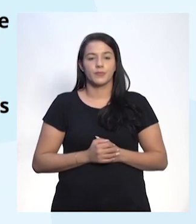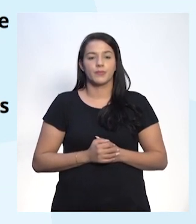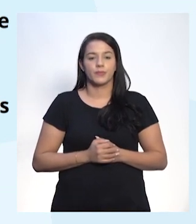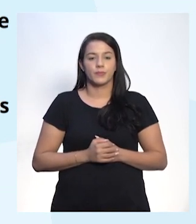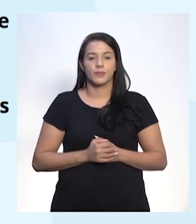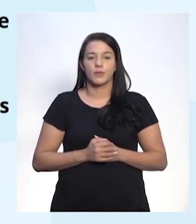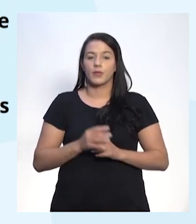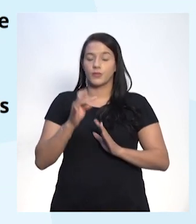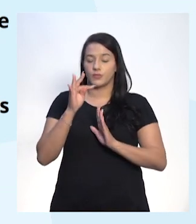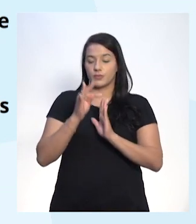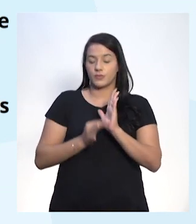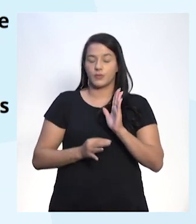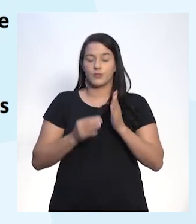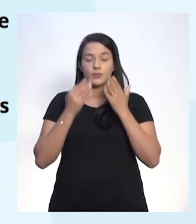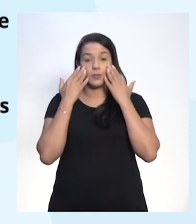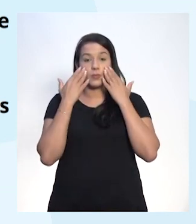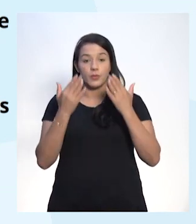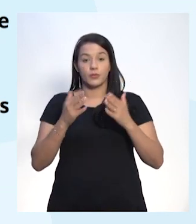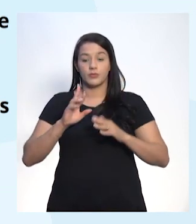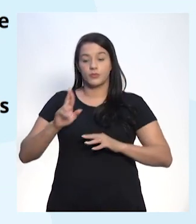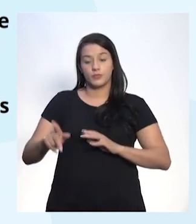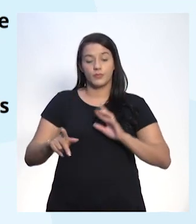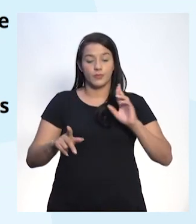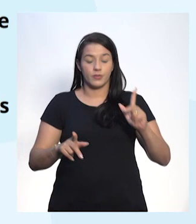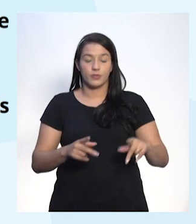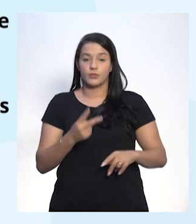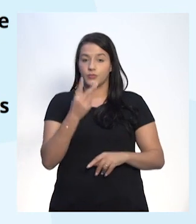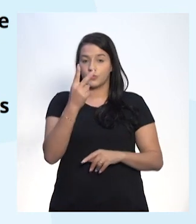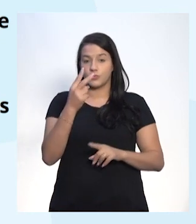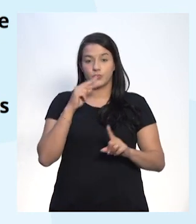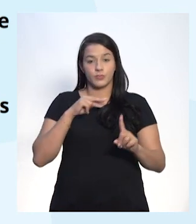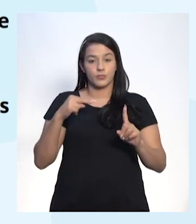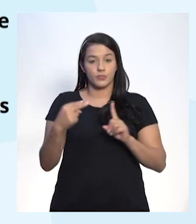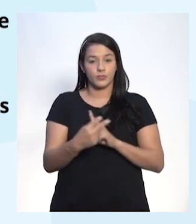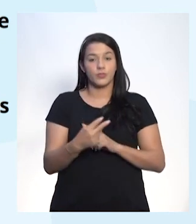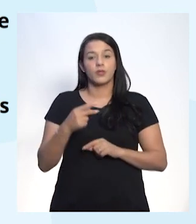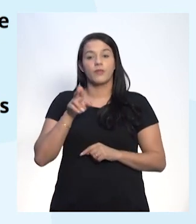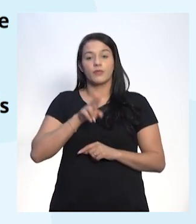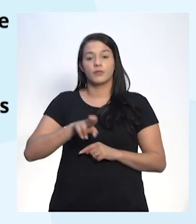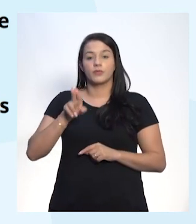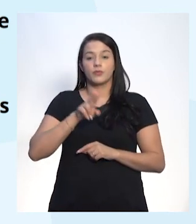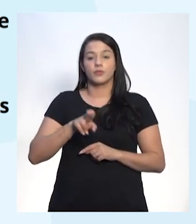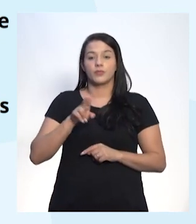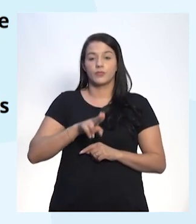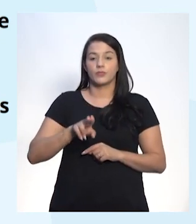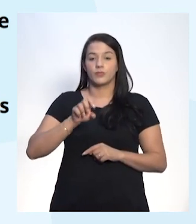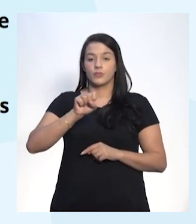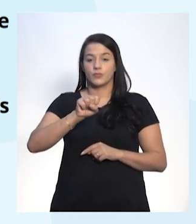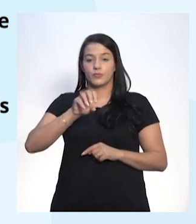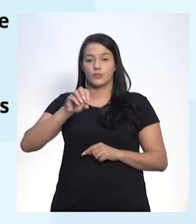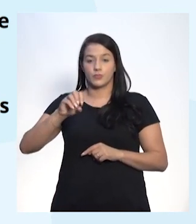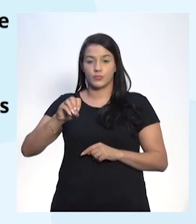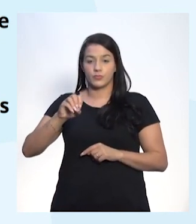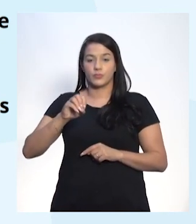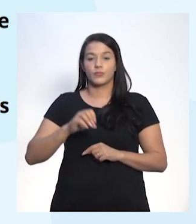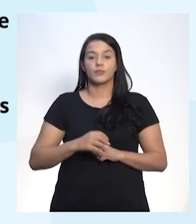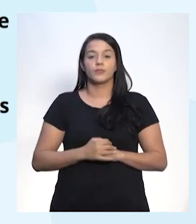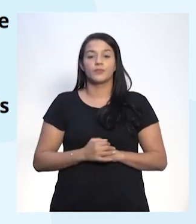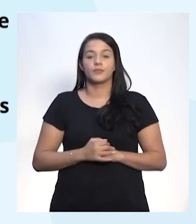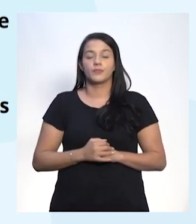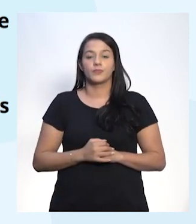O texto mostra dois diferentes pontos de vista. Então, so, e é importante essa palavra aqui que a gente vai usar na próxima